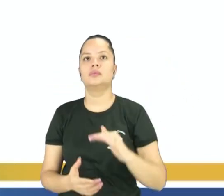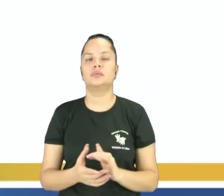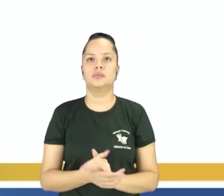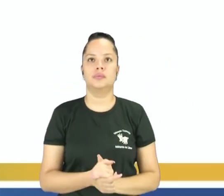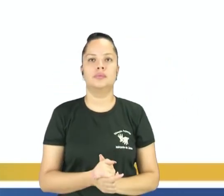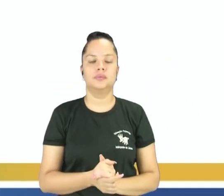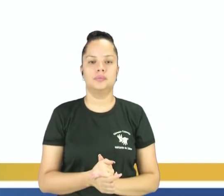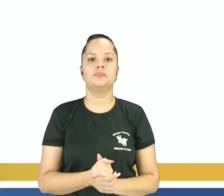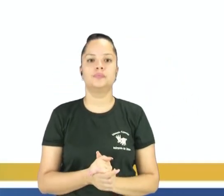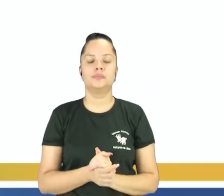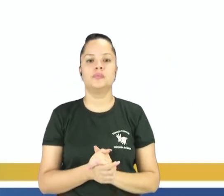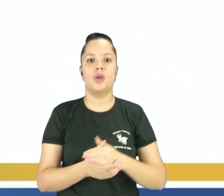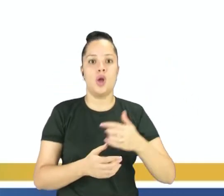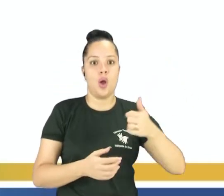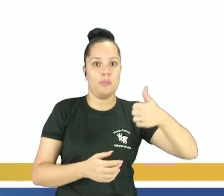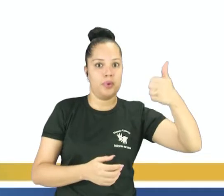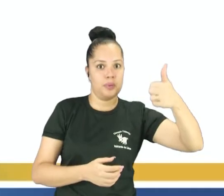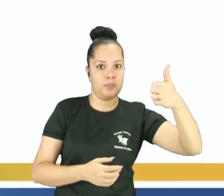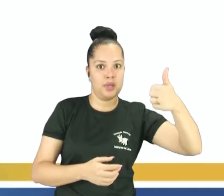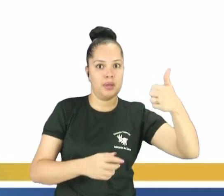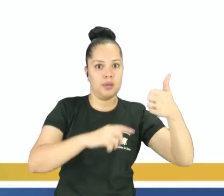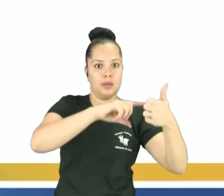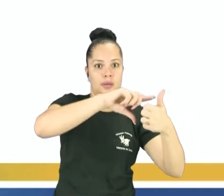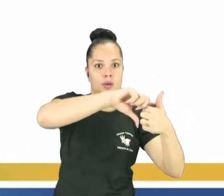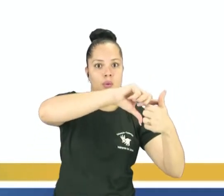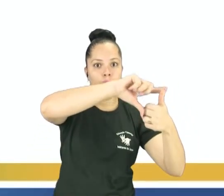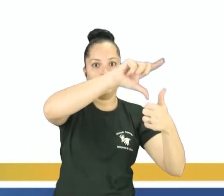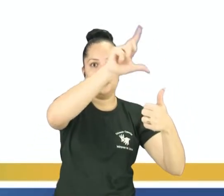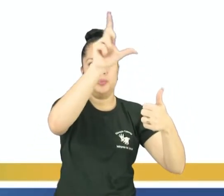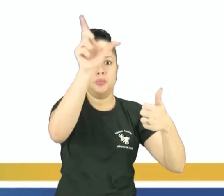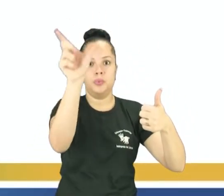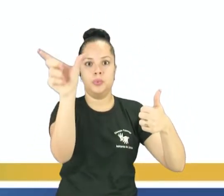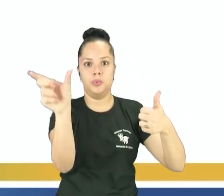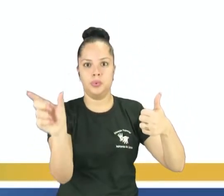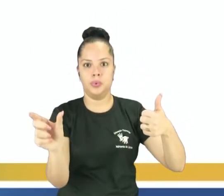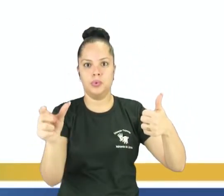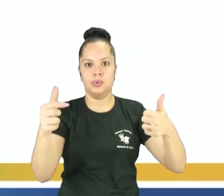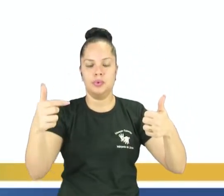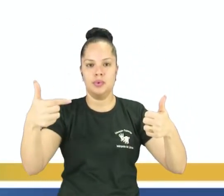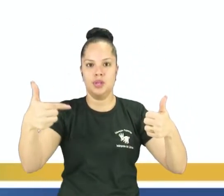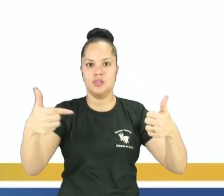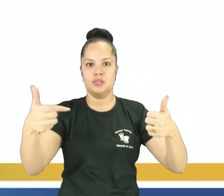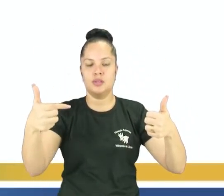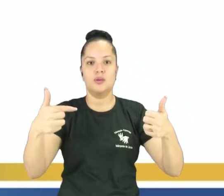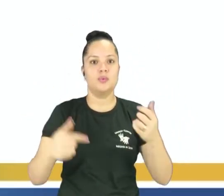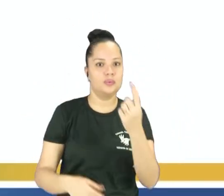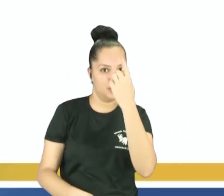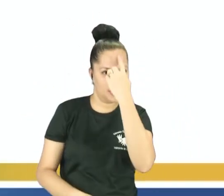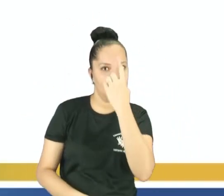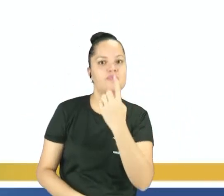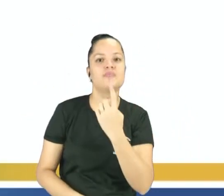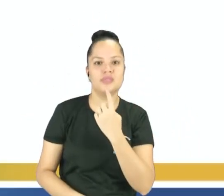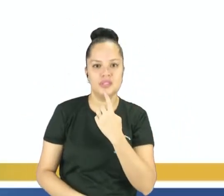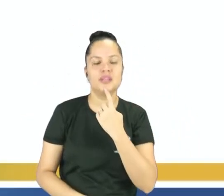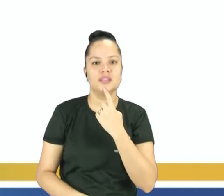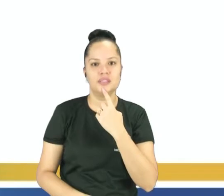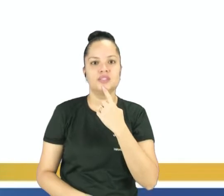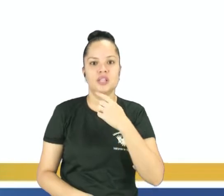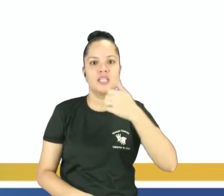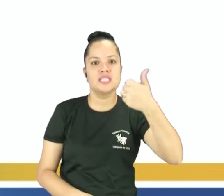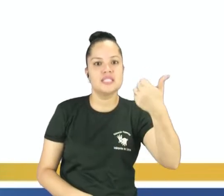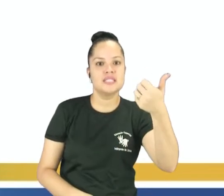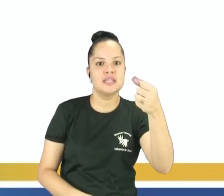note, essa segunda imagem, ela é obtida por uma rotação de 180 graus no